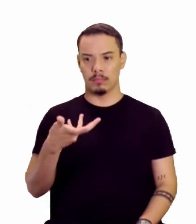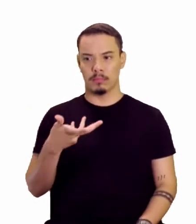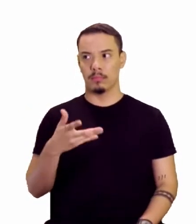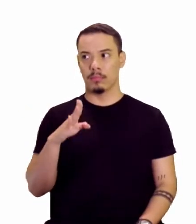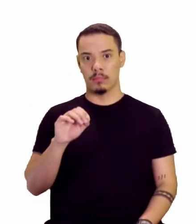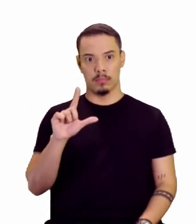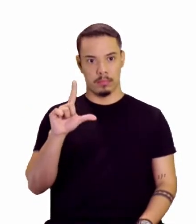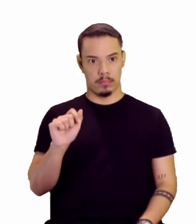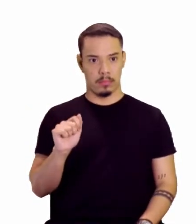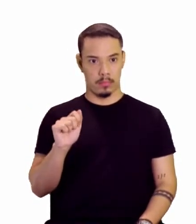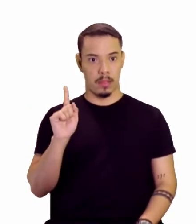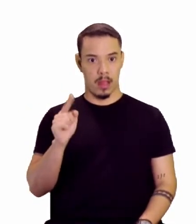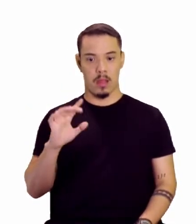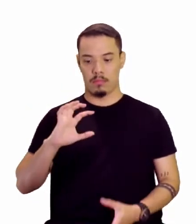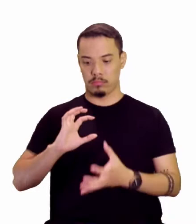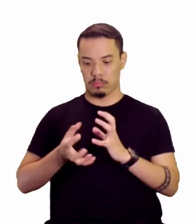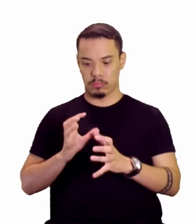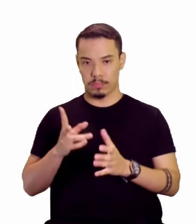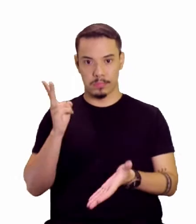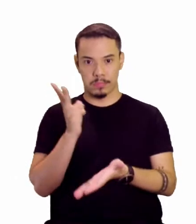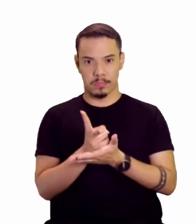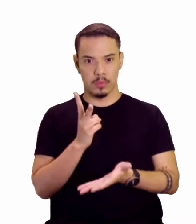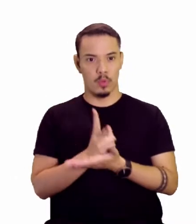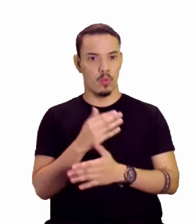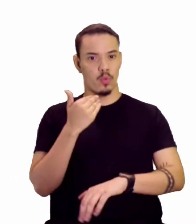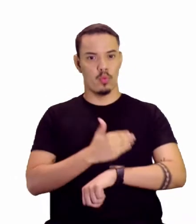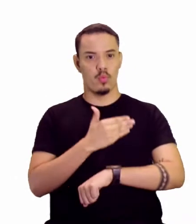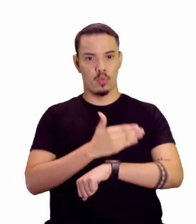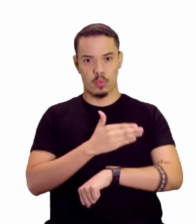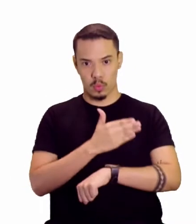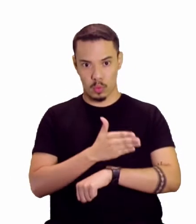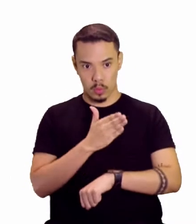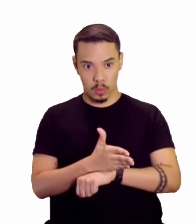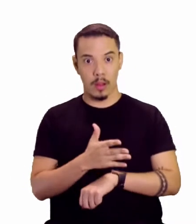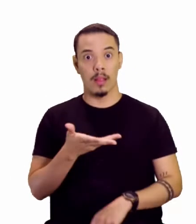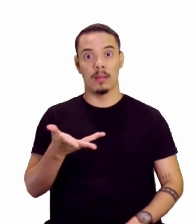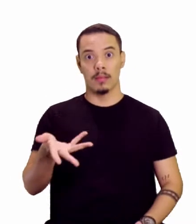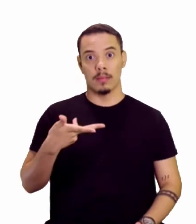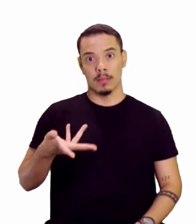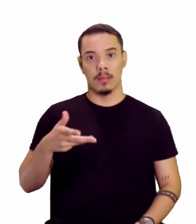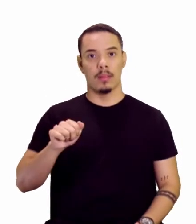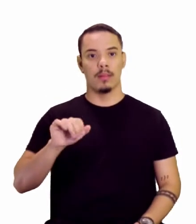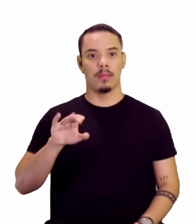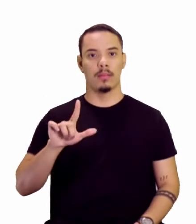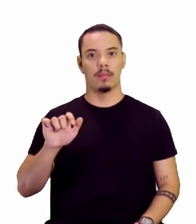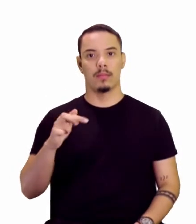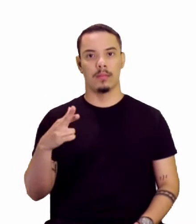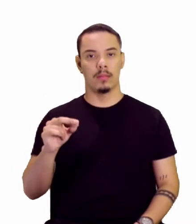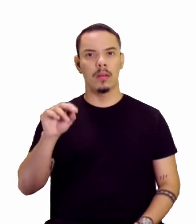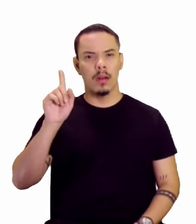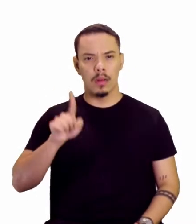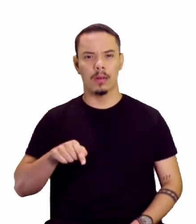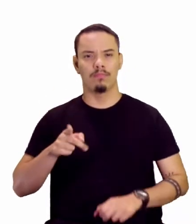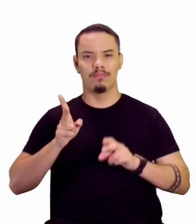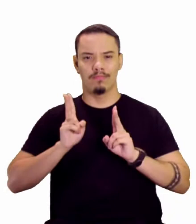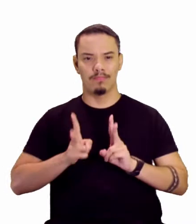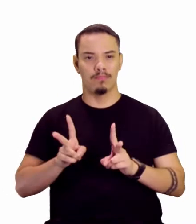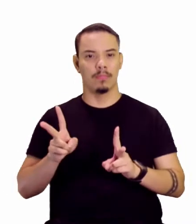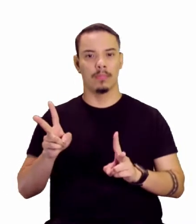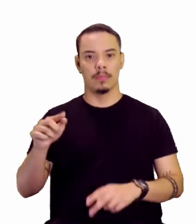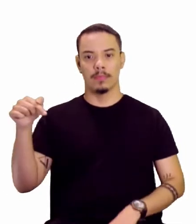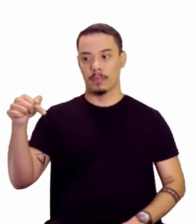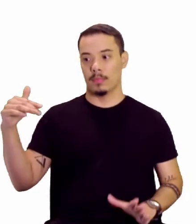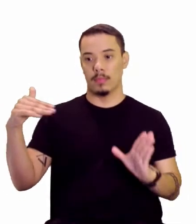é constante em todos os pontos da trajetória? A aceleração é constante de Q